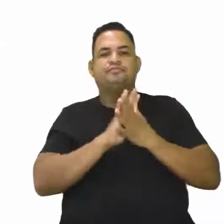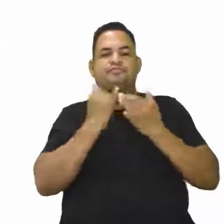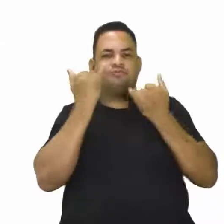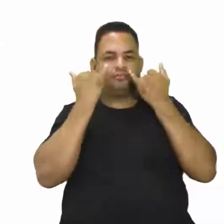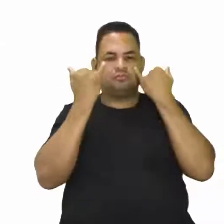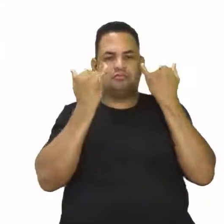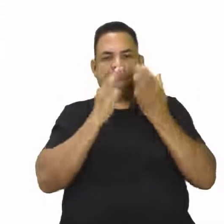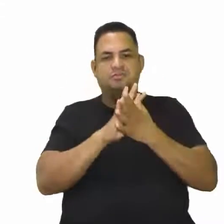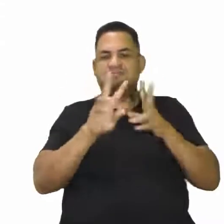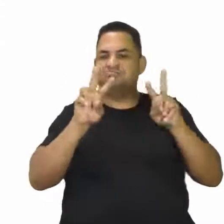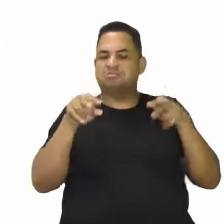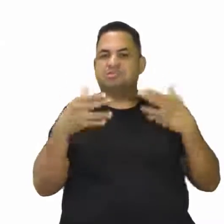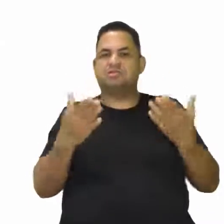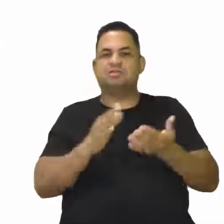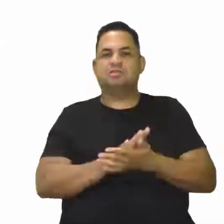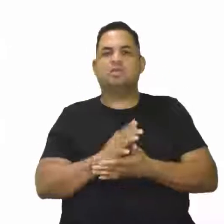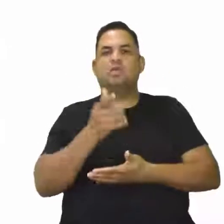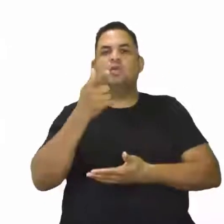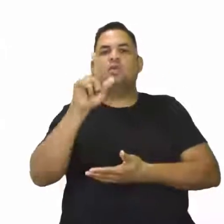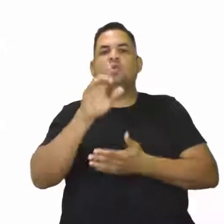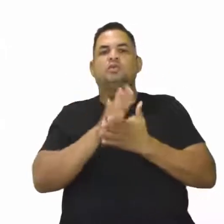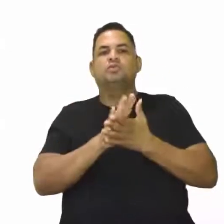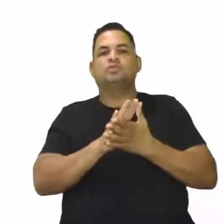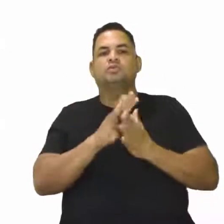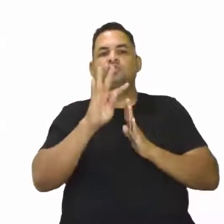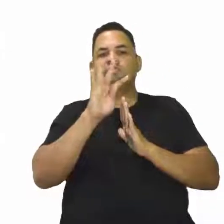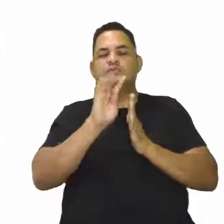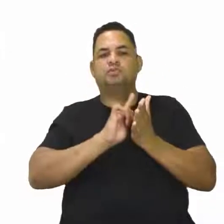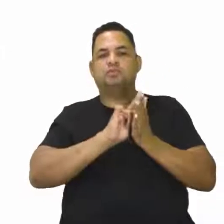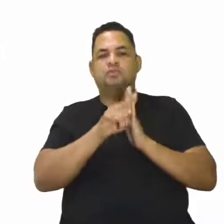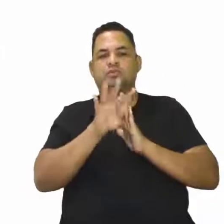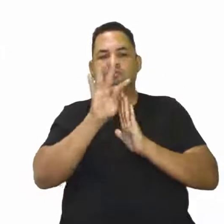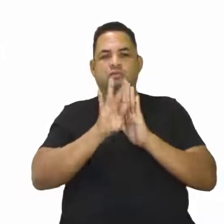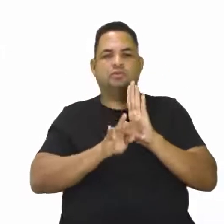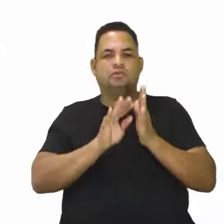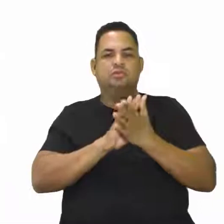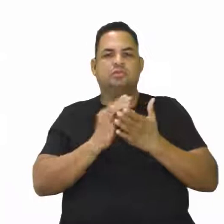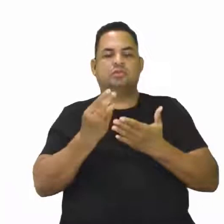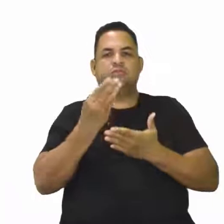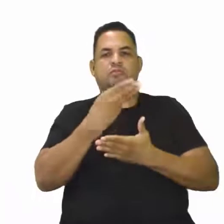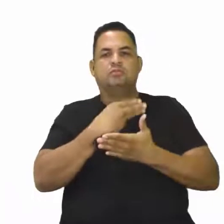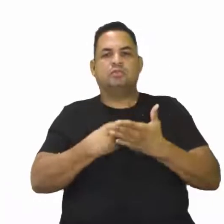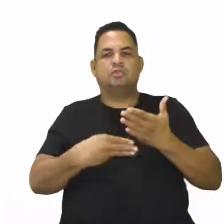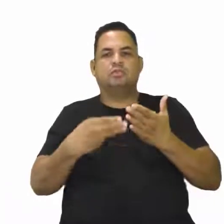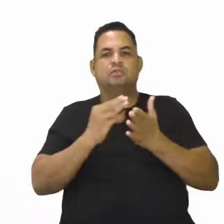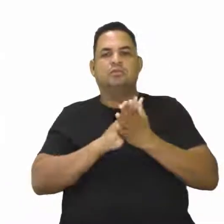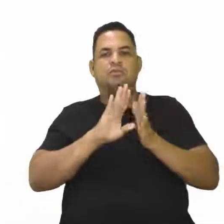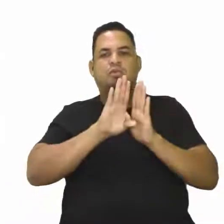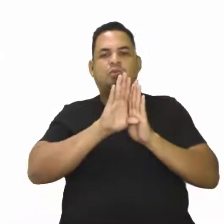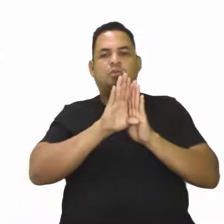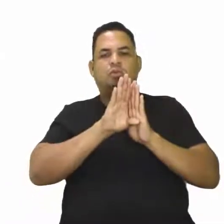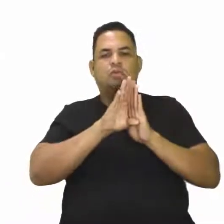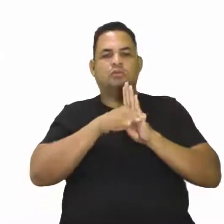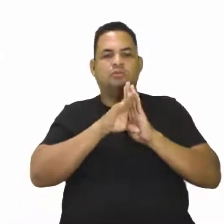informar sobre algo. O outro gênero textual que nós trabalhamos na aula de hoje foi o mapa